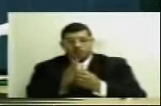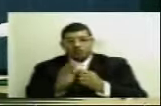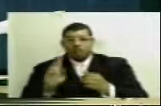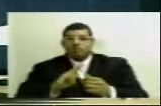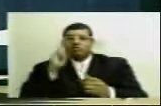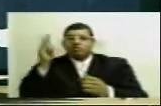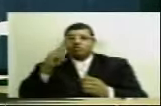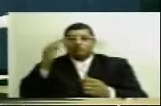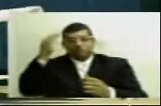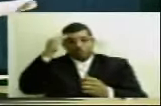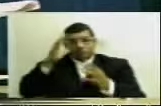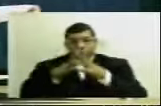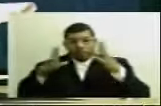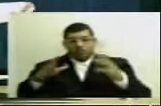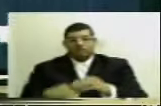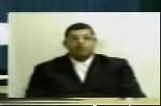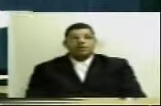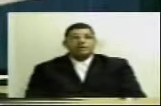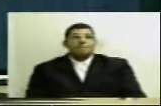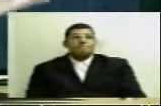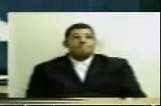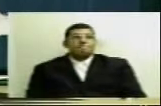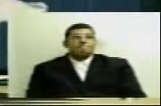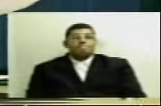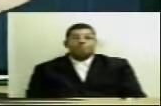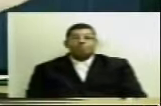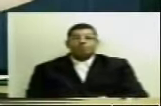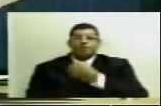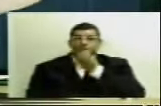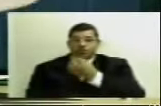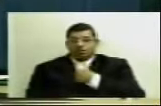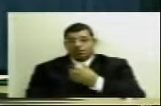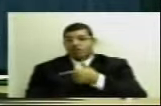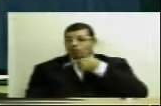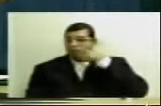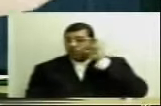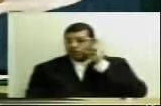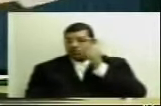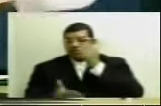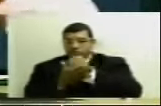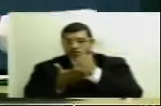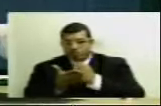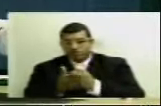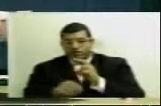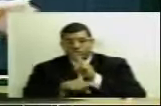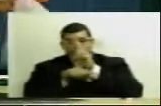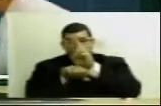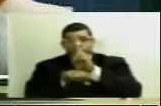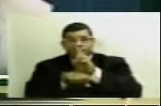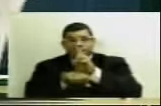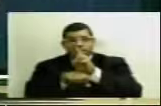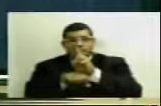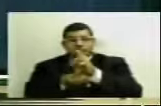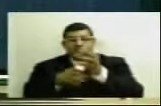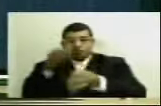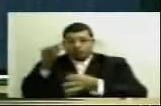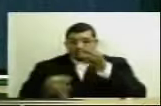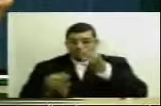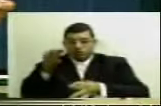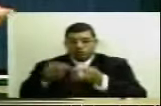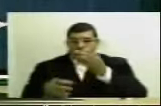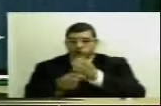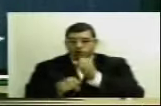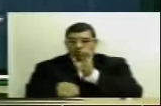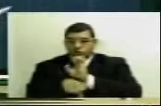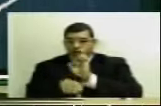valor do vencimento do cargo. Portanto, ontem protocolei representação no Tribunal de Contas